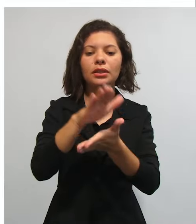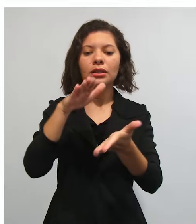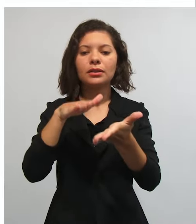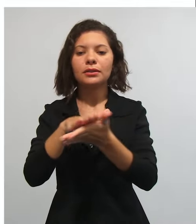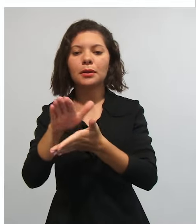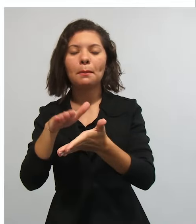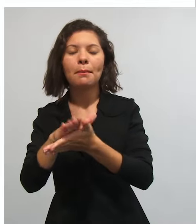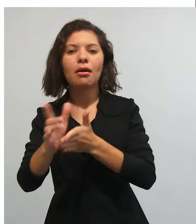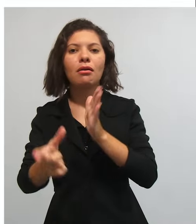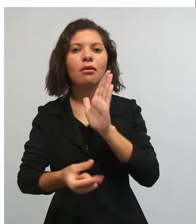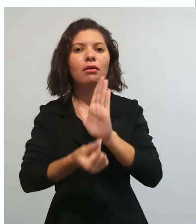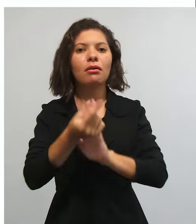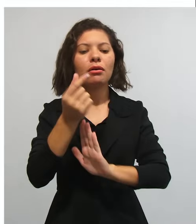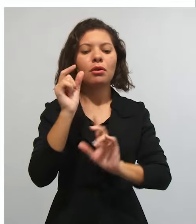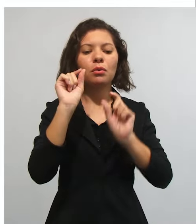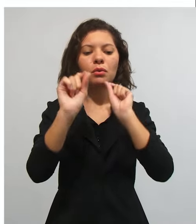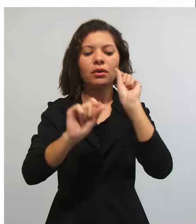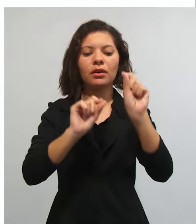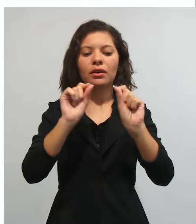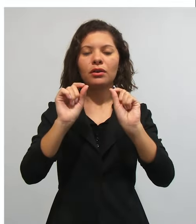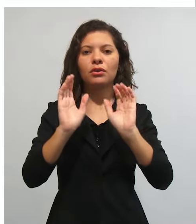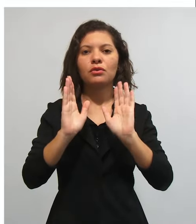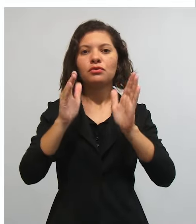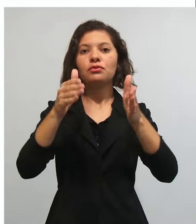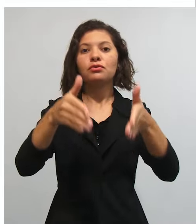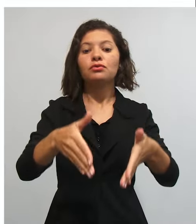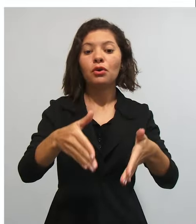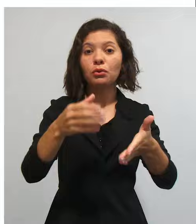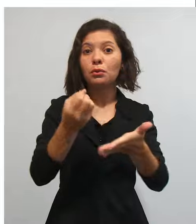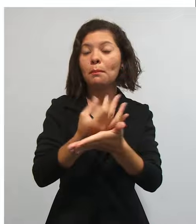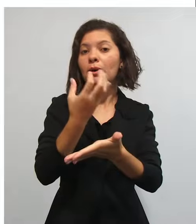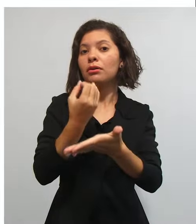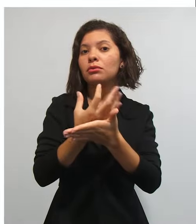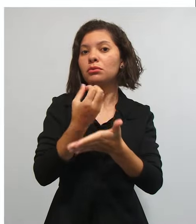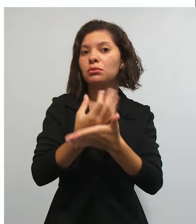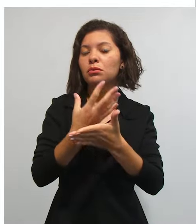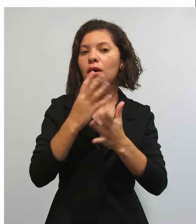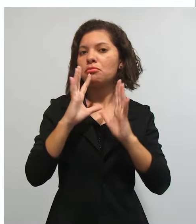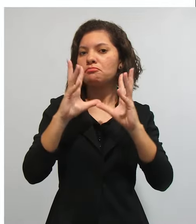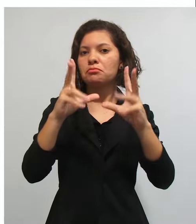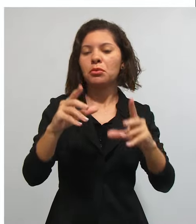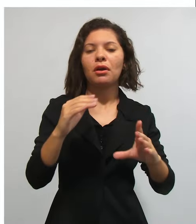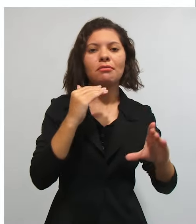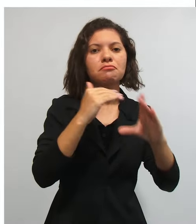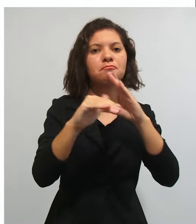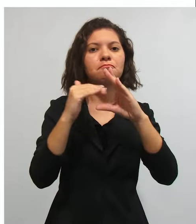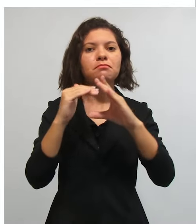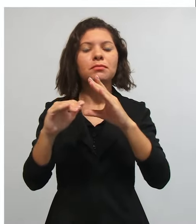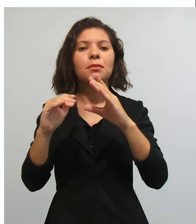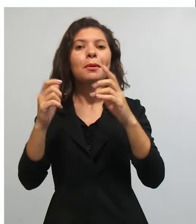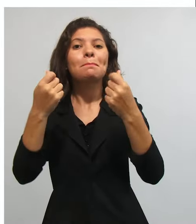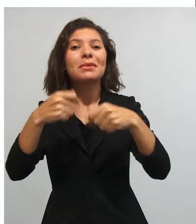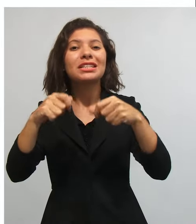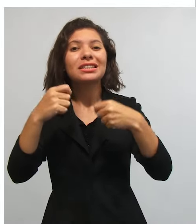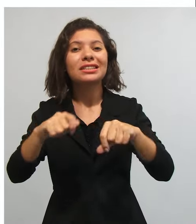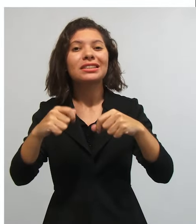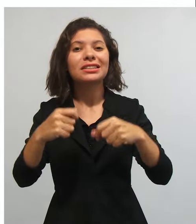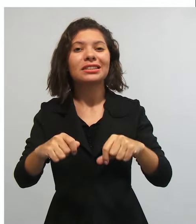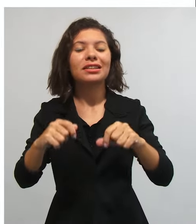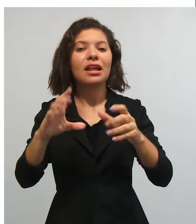Com foco sempre no MCASP, que é toda a transação que depende de autorização legislativa,